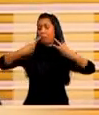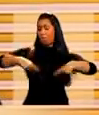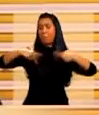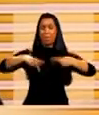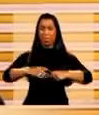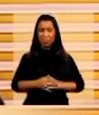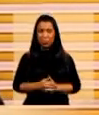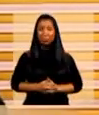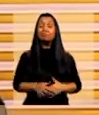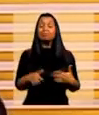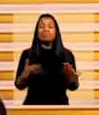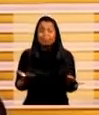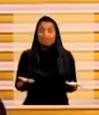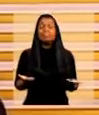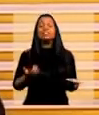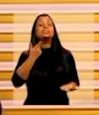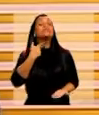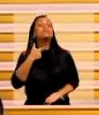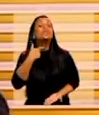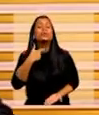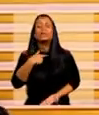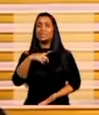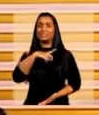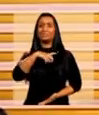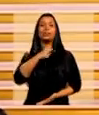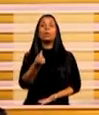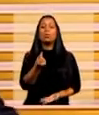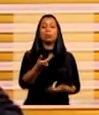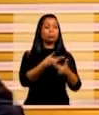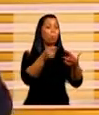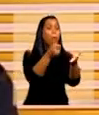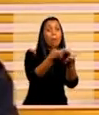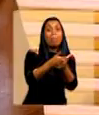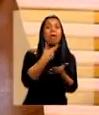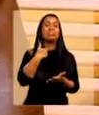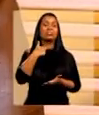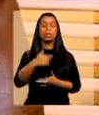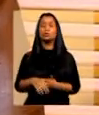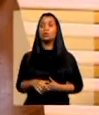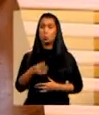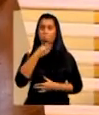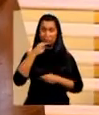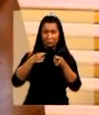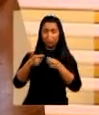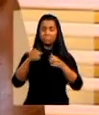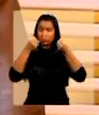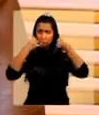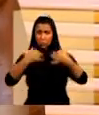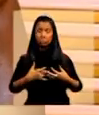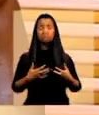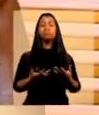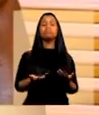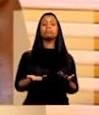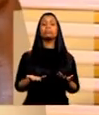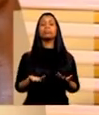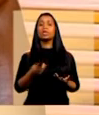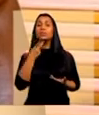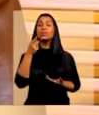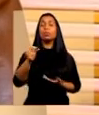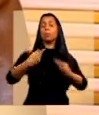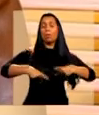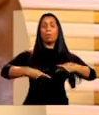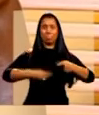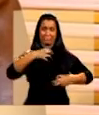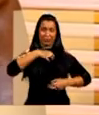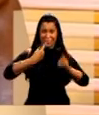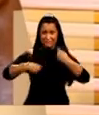sentimento interno e essa vontade que a gente tem do supérfluo? É como o Leonardo falou, né? Está muito ligado os